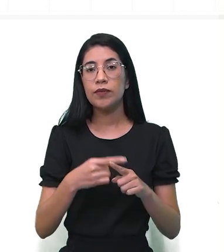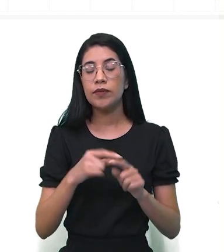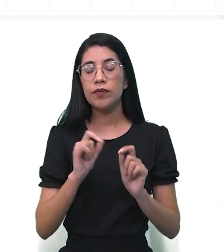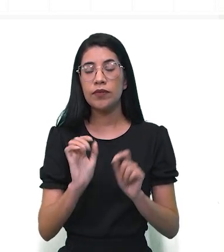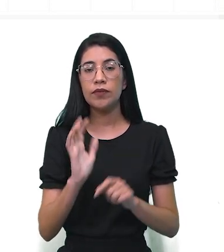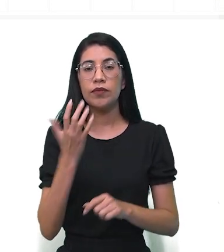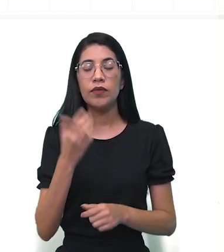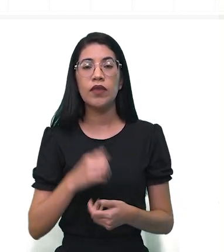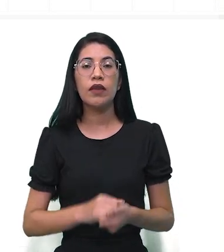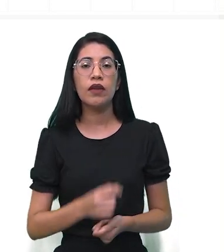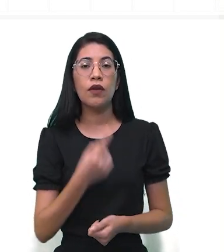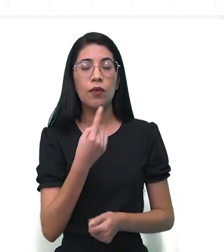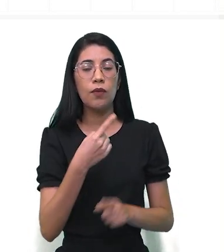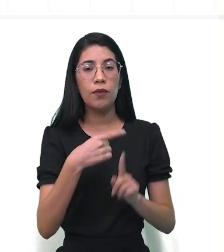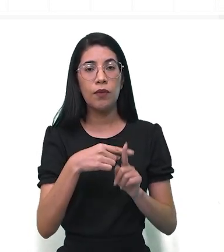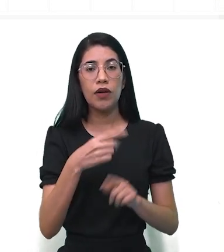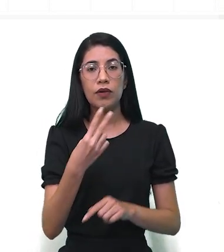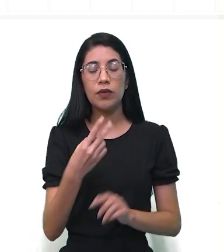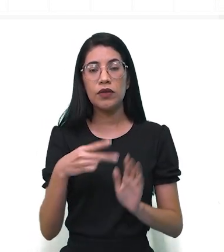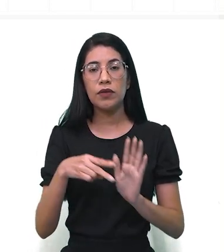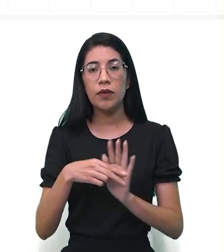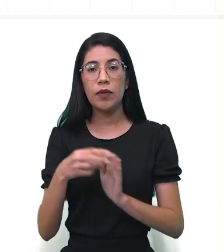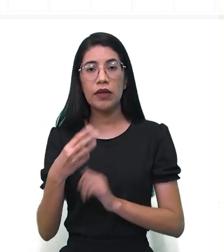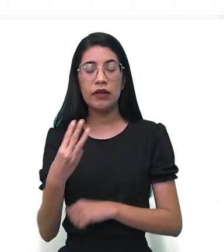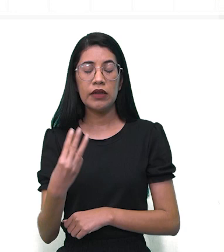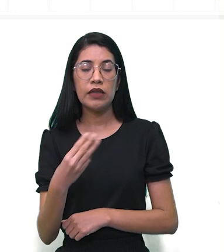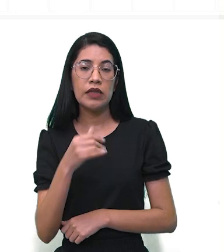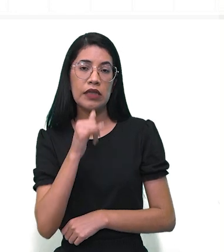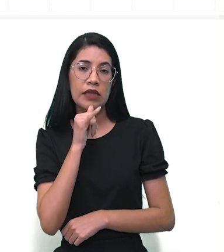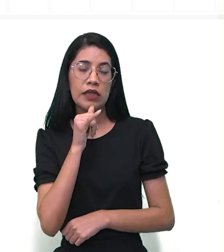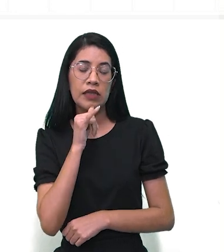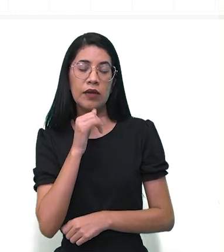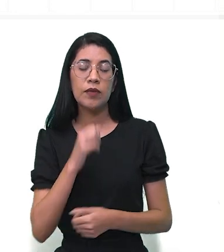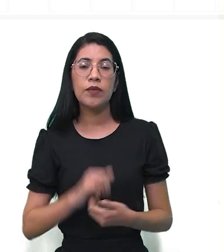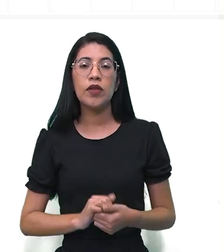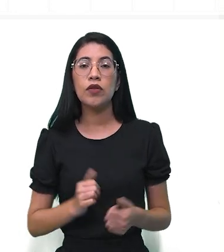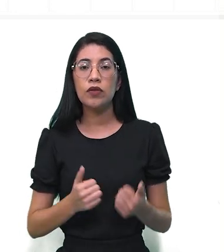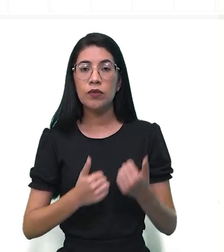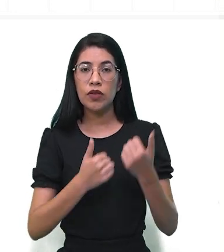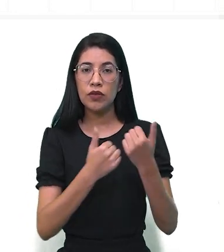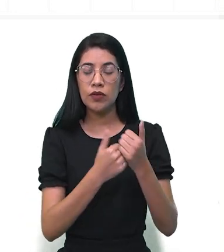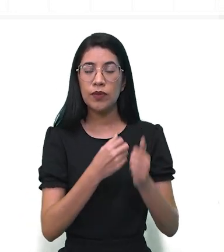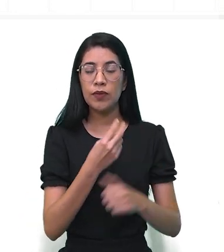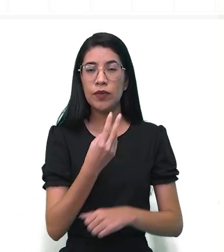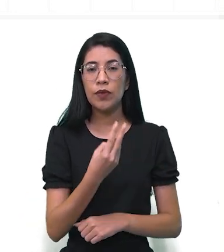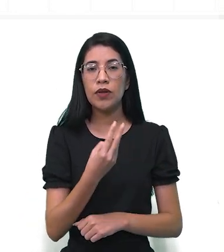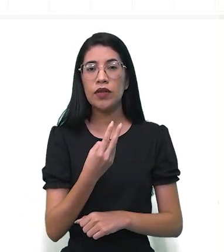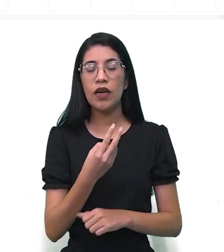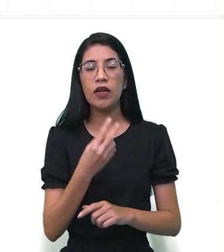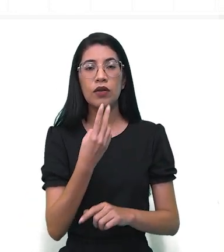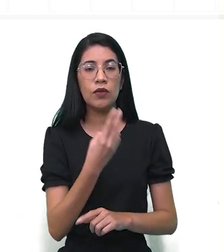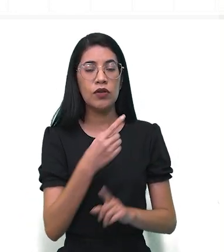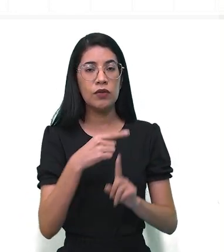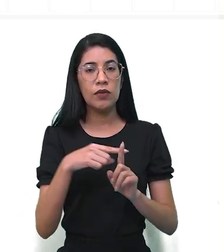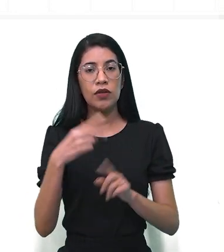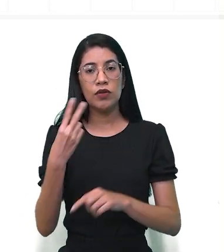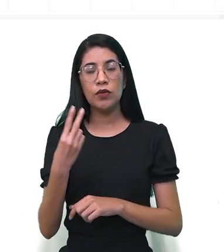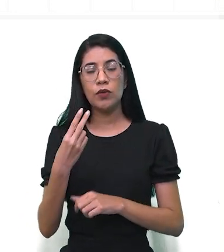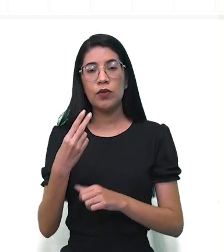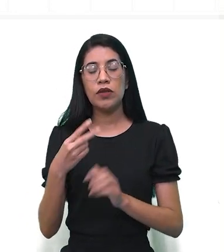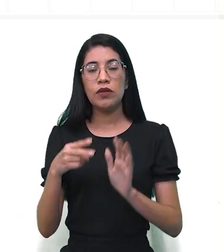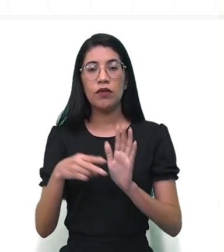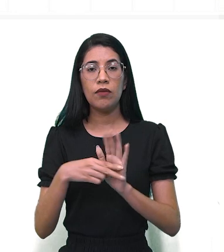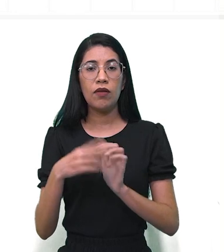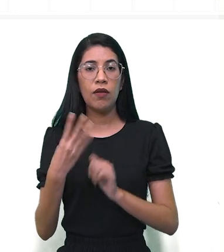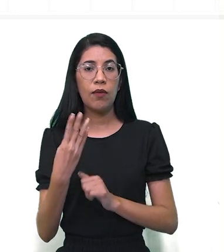mais 2 é igual a 3. Se eu colocar, por exemplo, o número 2, 2 mais 2 vai dar 4. Então já deu diferente ali de